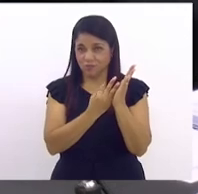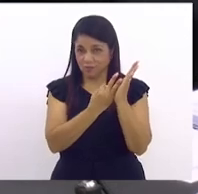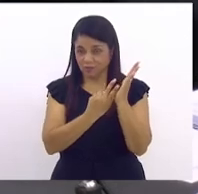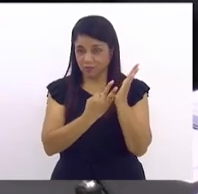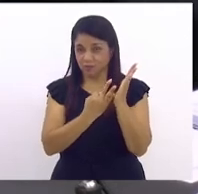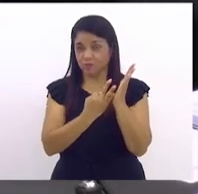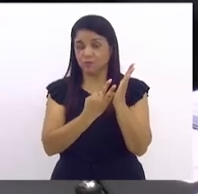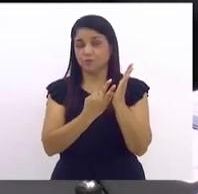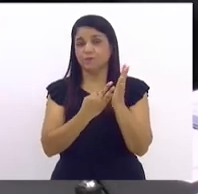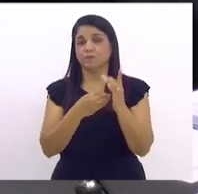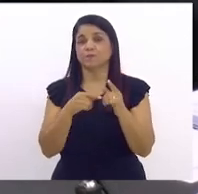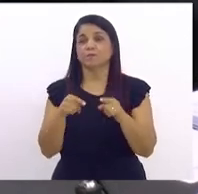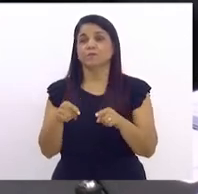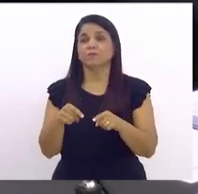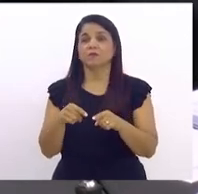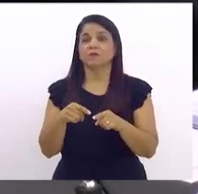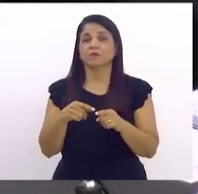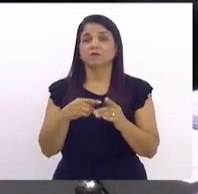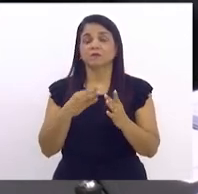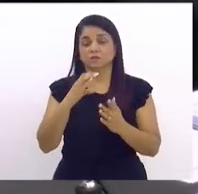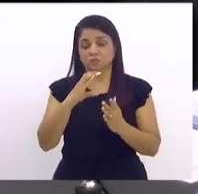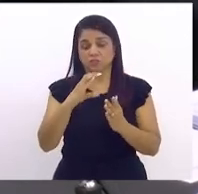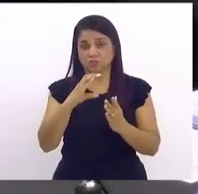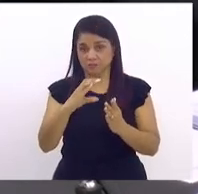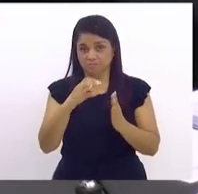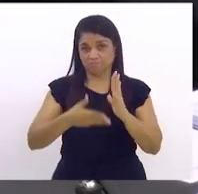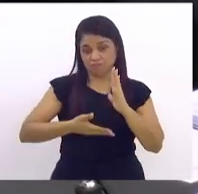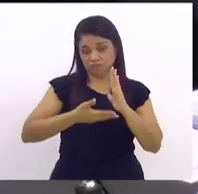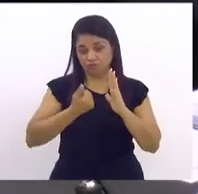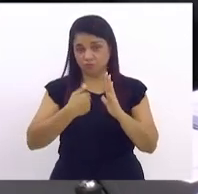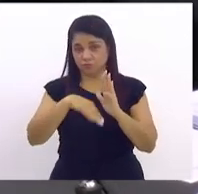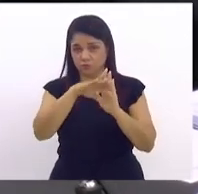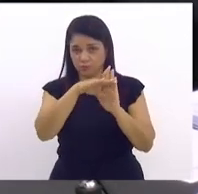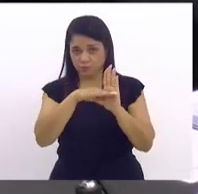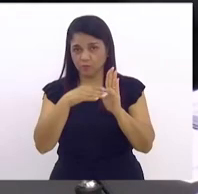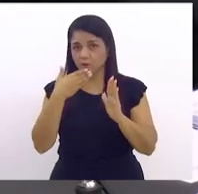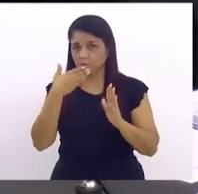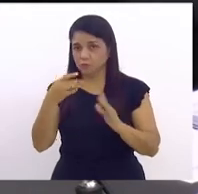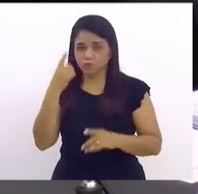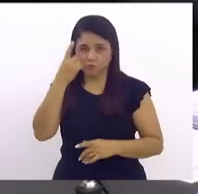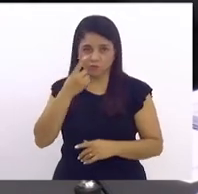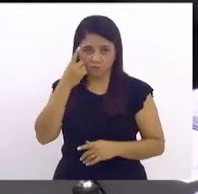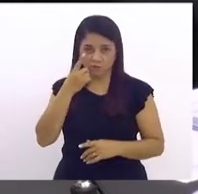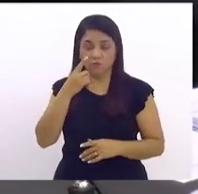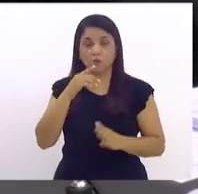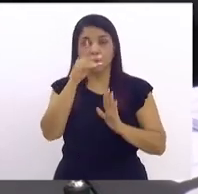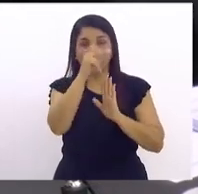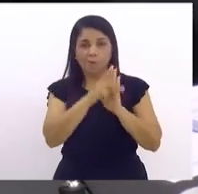aqui. O item C foi retirado de pauta a pedido do autor, um projeto que vedava